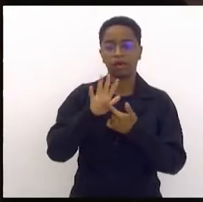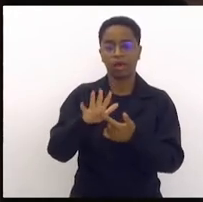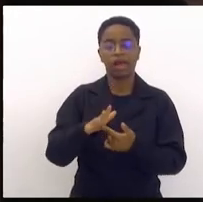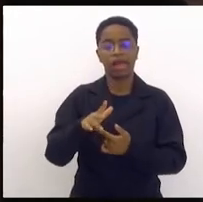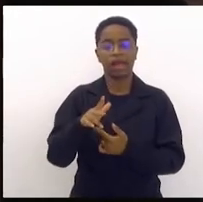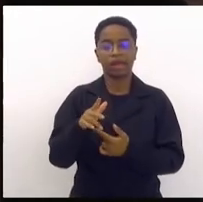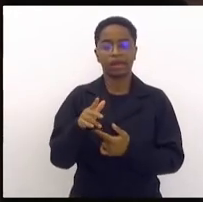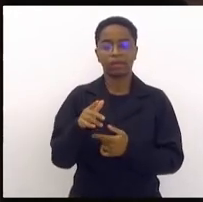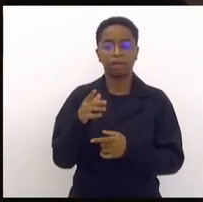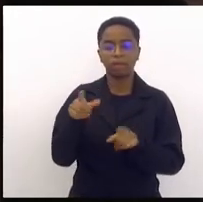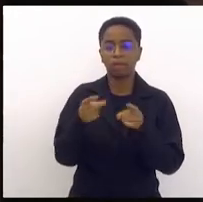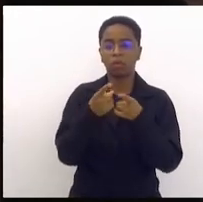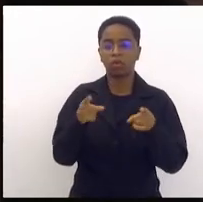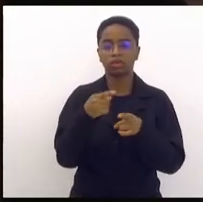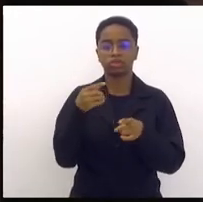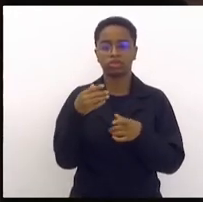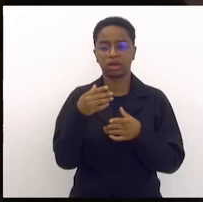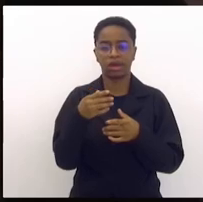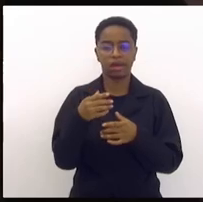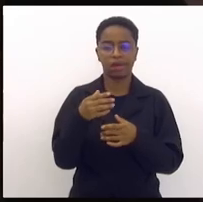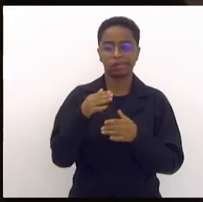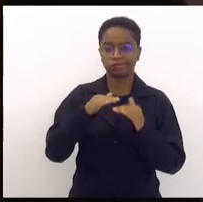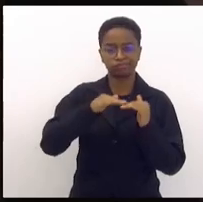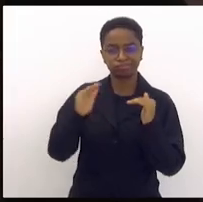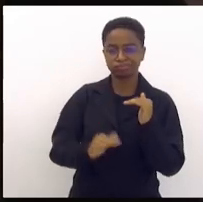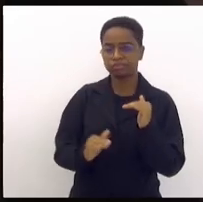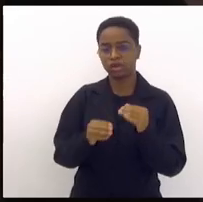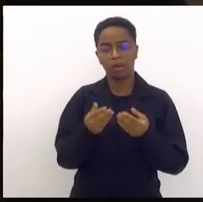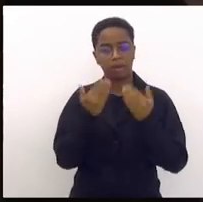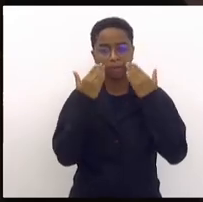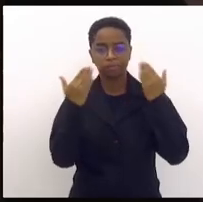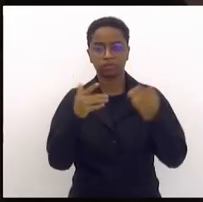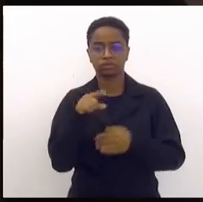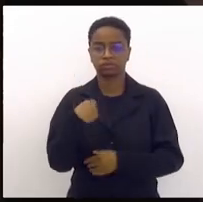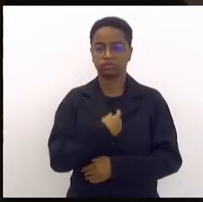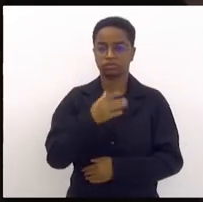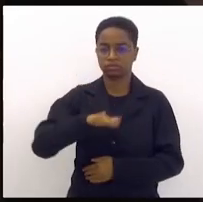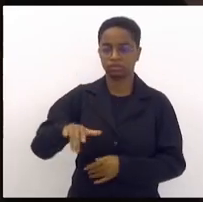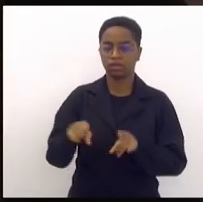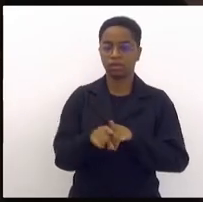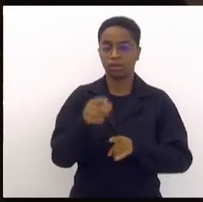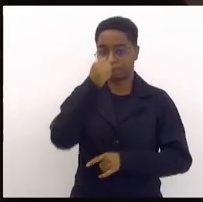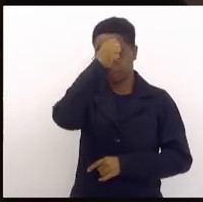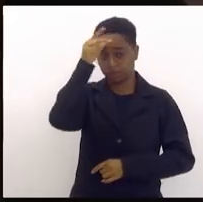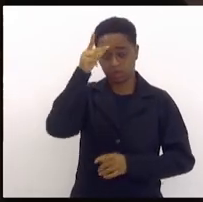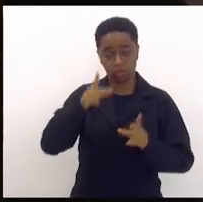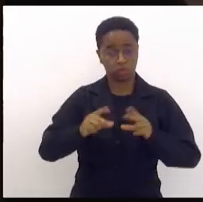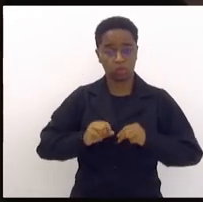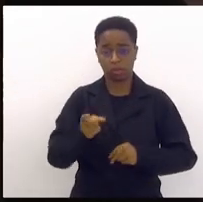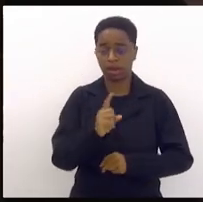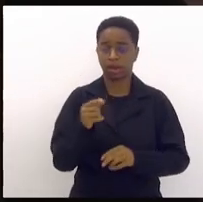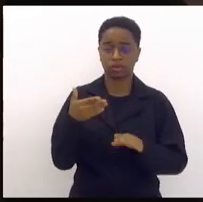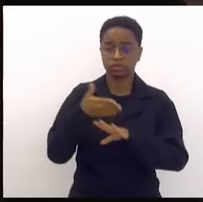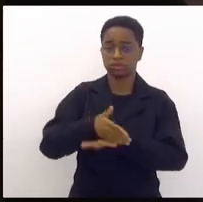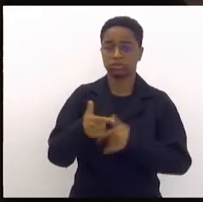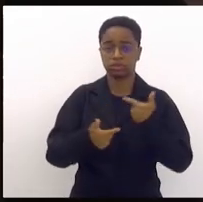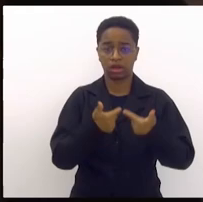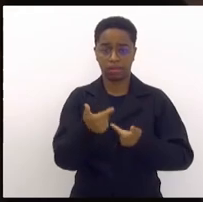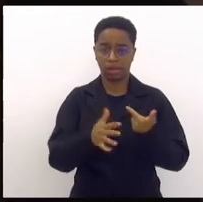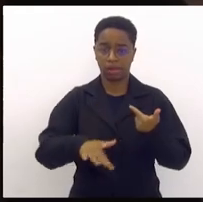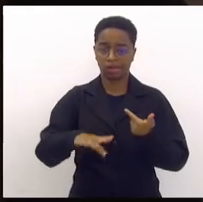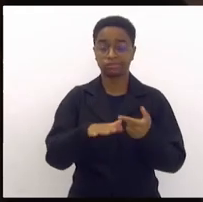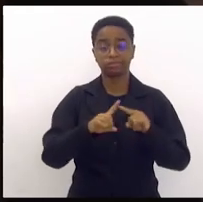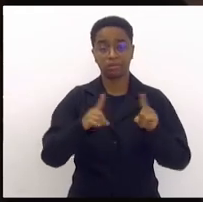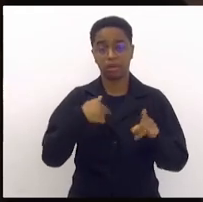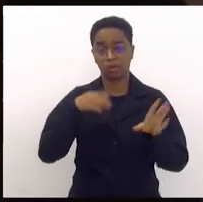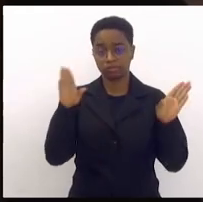lascívia para as nossas crianças. Um prefeito que não merece estar no lugar que está. Mas eu concluo